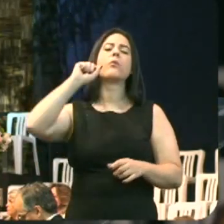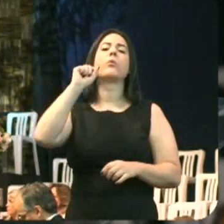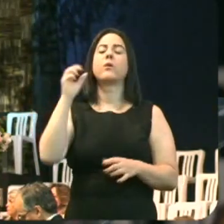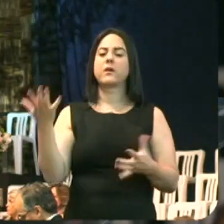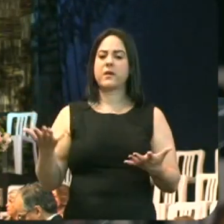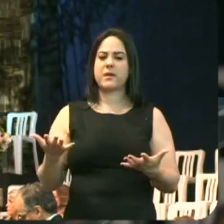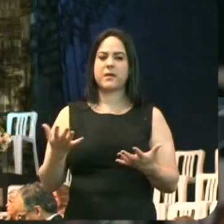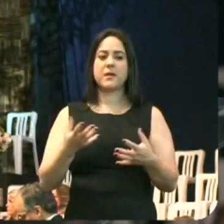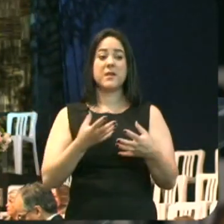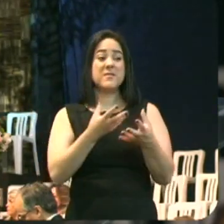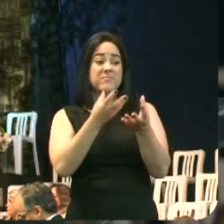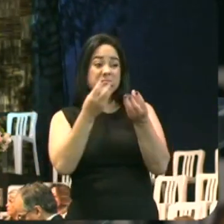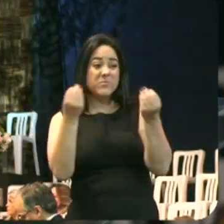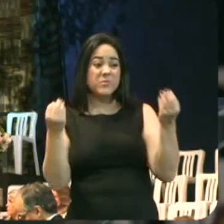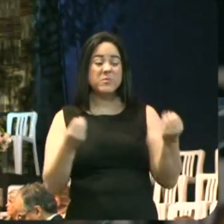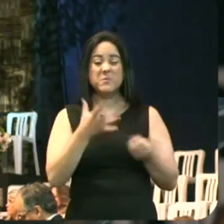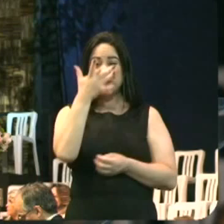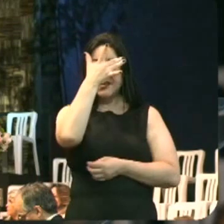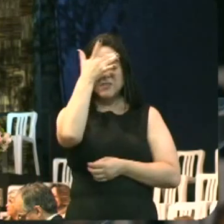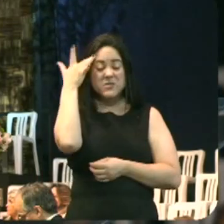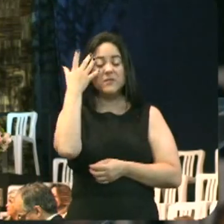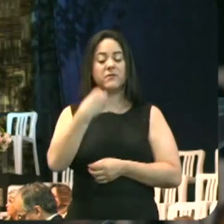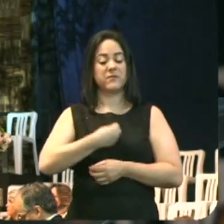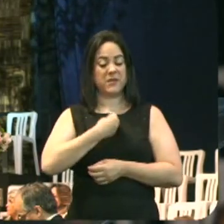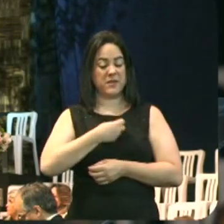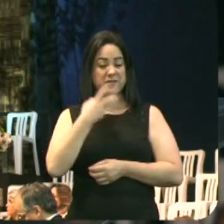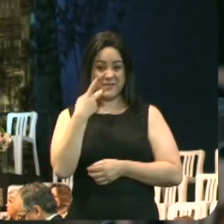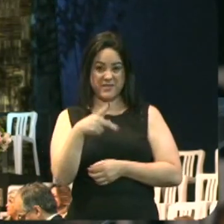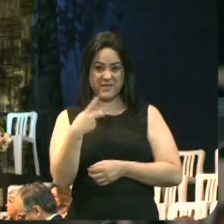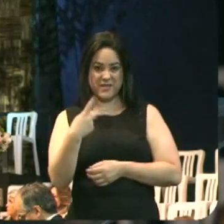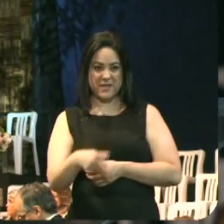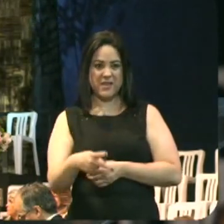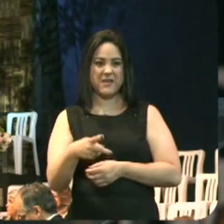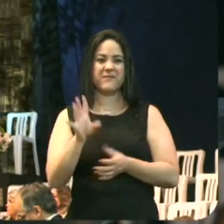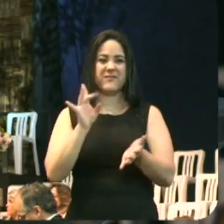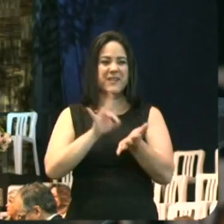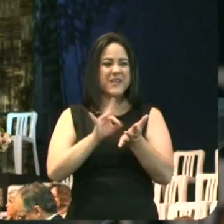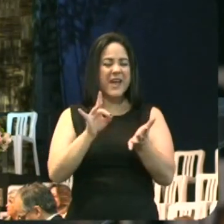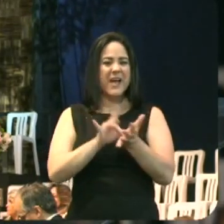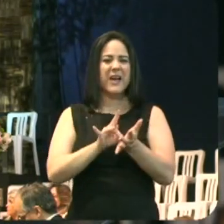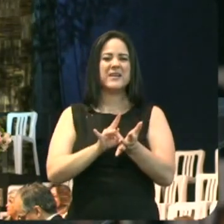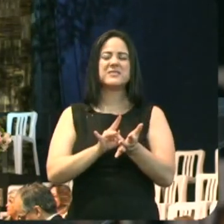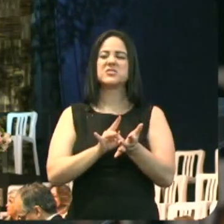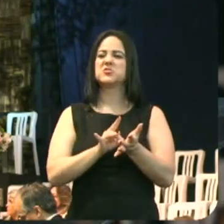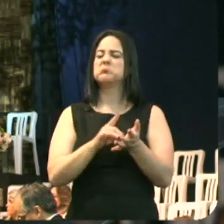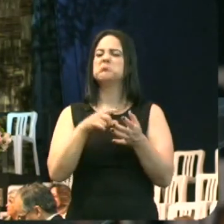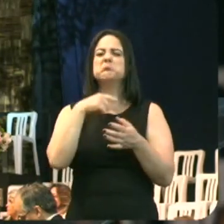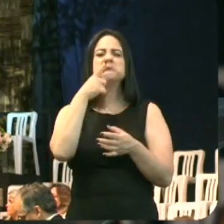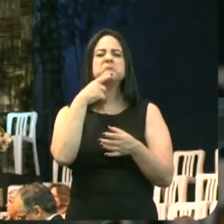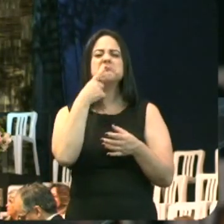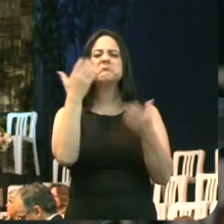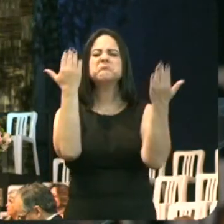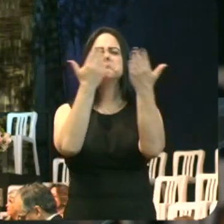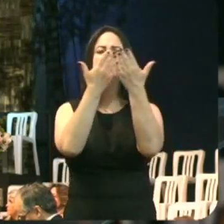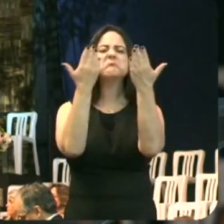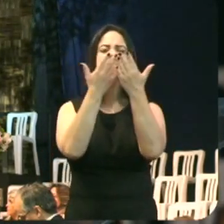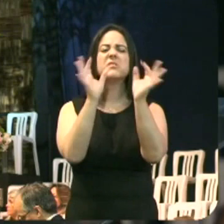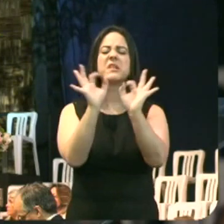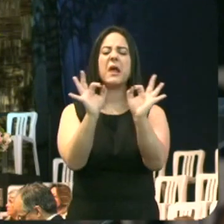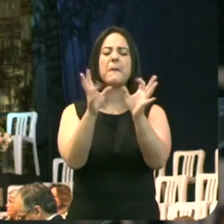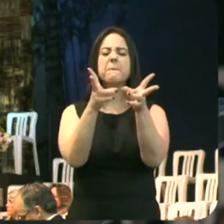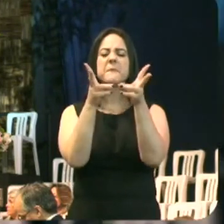Significa que muita gente vive nessa vida numa completa incapacidade